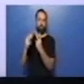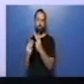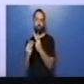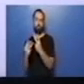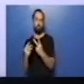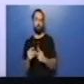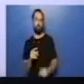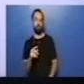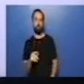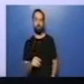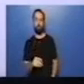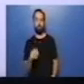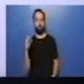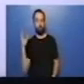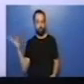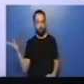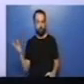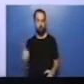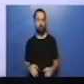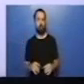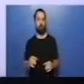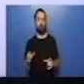Agora, aplicando a fórmula.